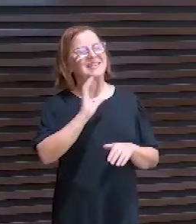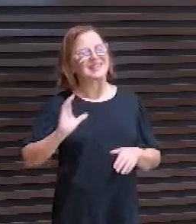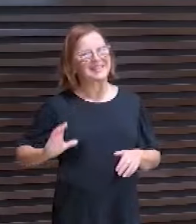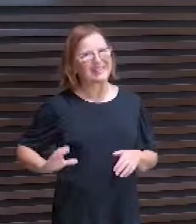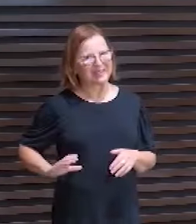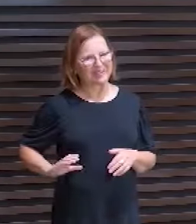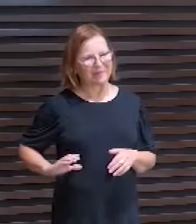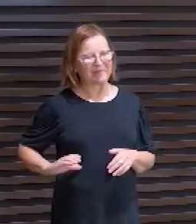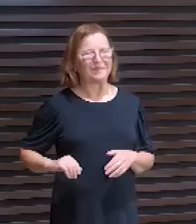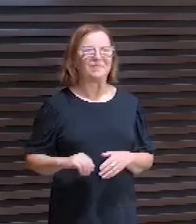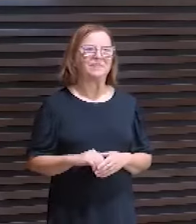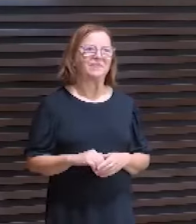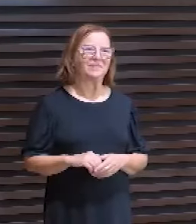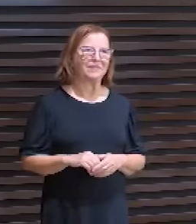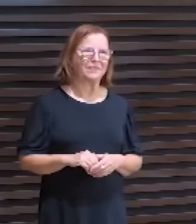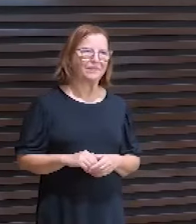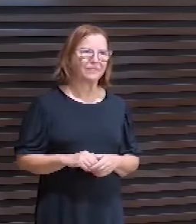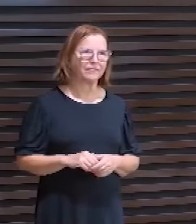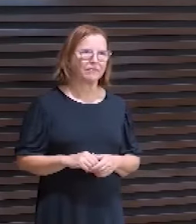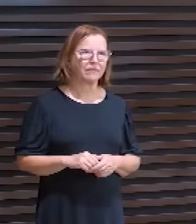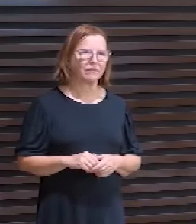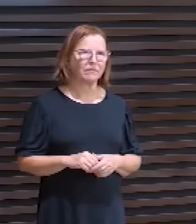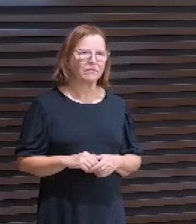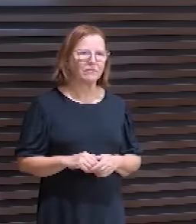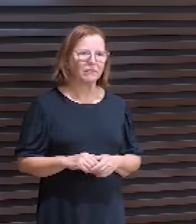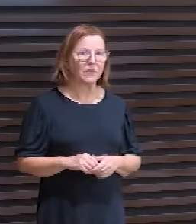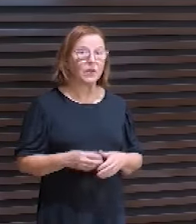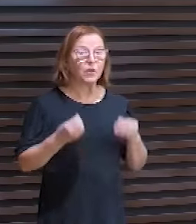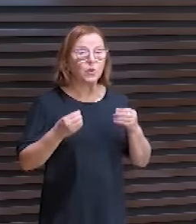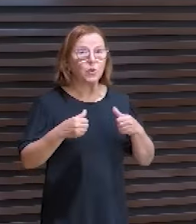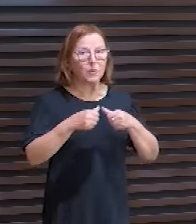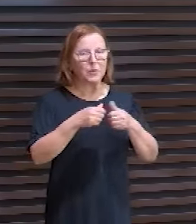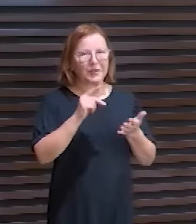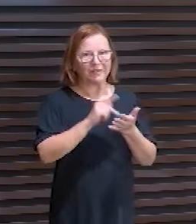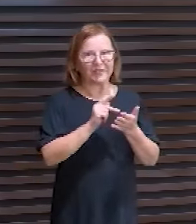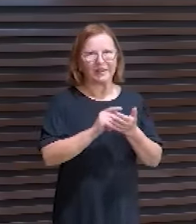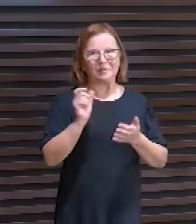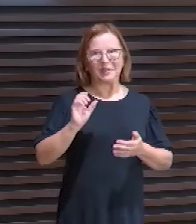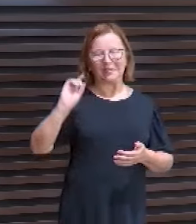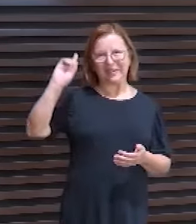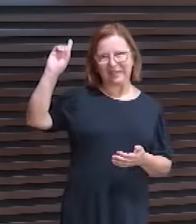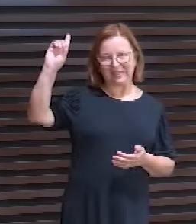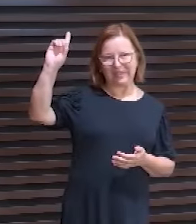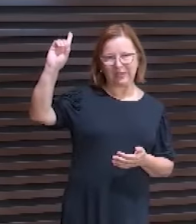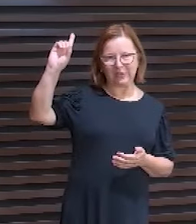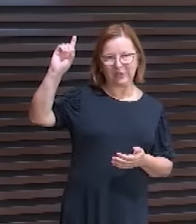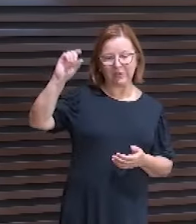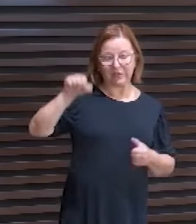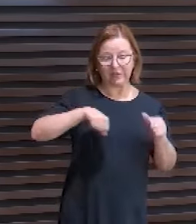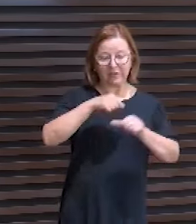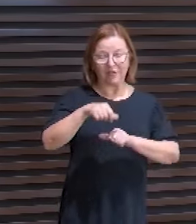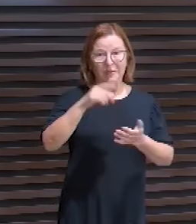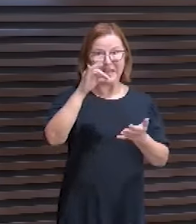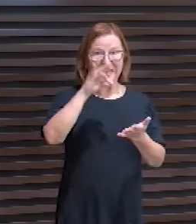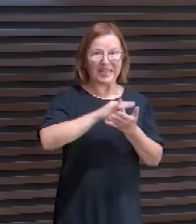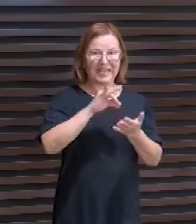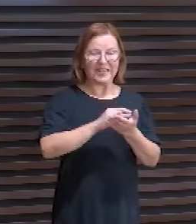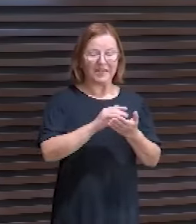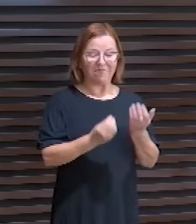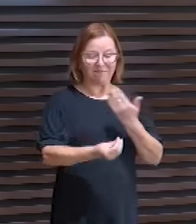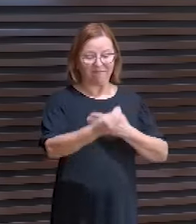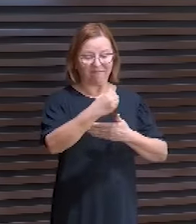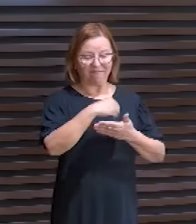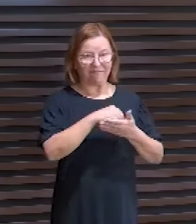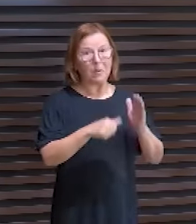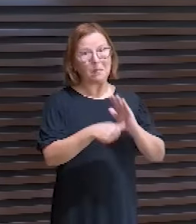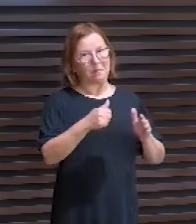Cristo Como que essa verdade da palavra de Deus vira uma realidade dentro de mim em primeiro